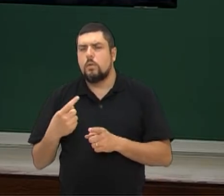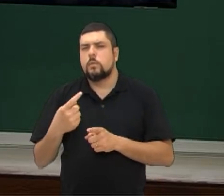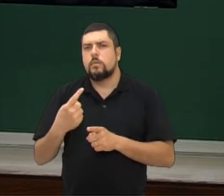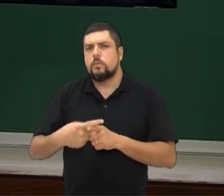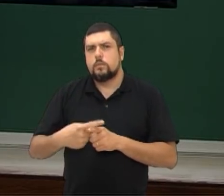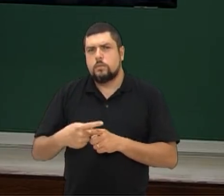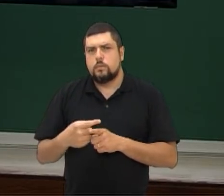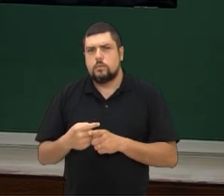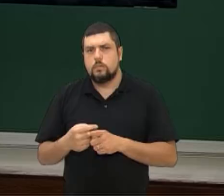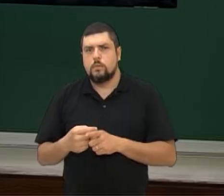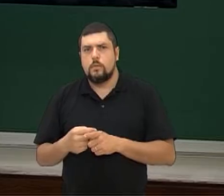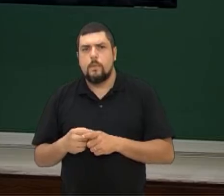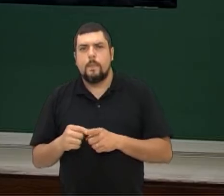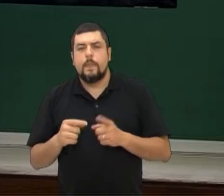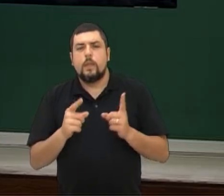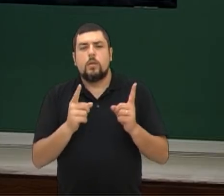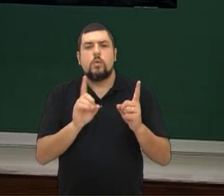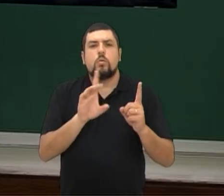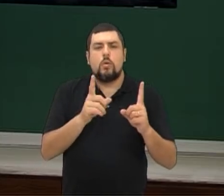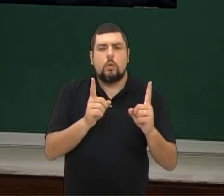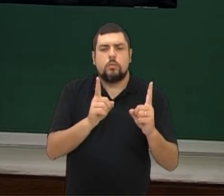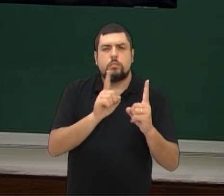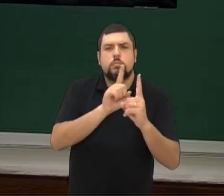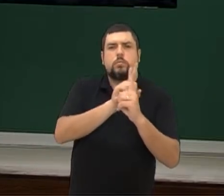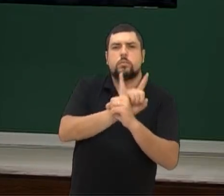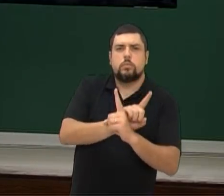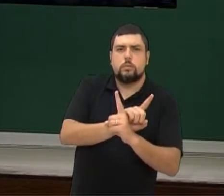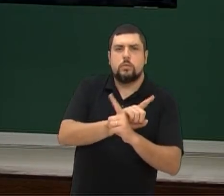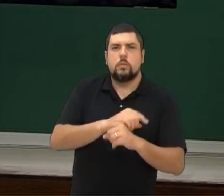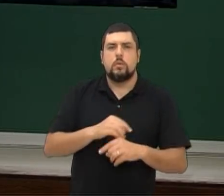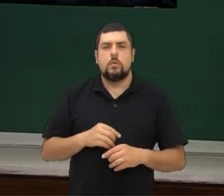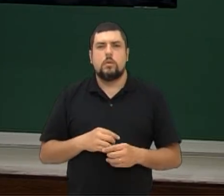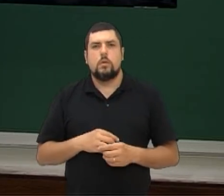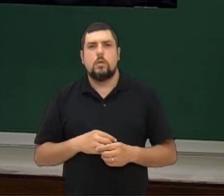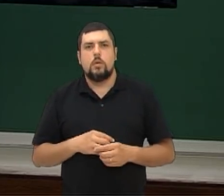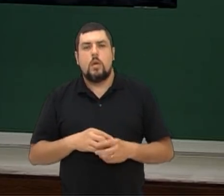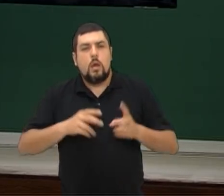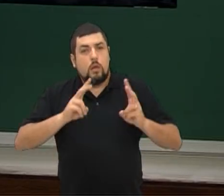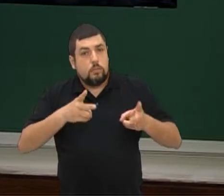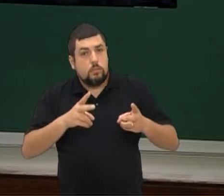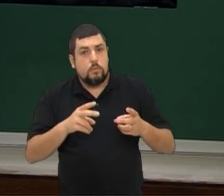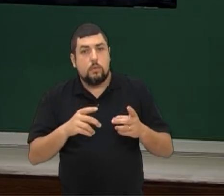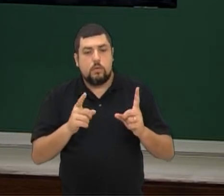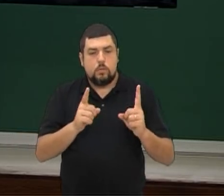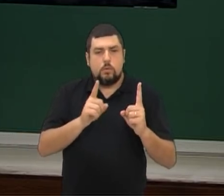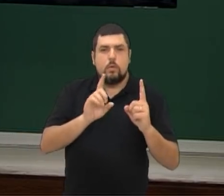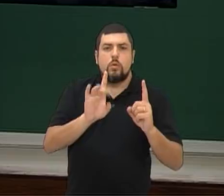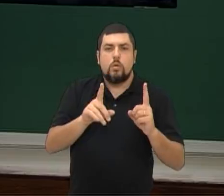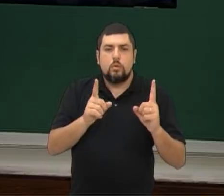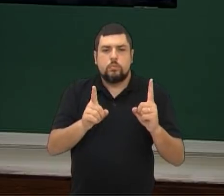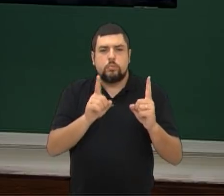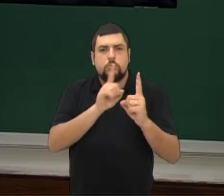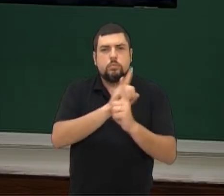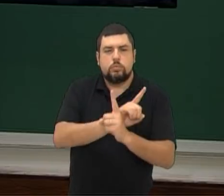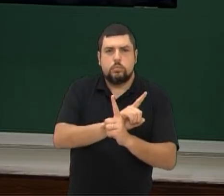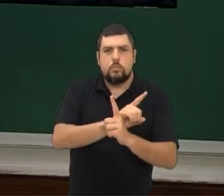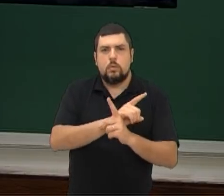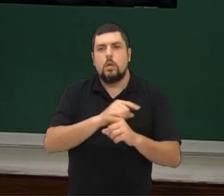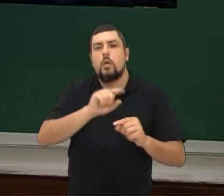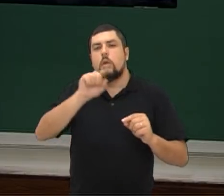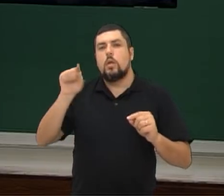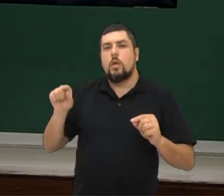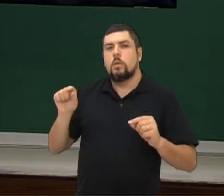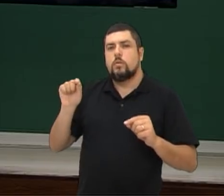eu só alterei a ordem desses sujeitos. Os sujeitos continuam o mesmo, só a ordem que está trocada. Então, deveria estar